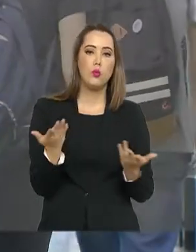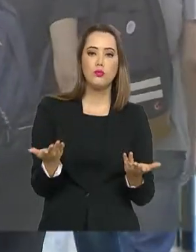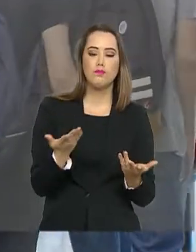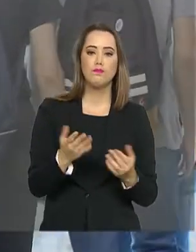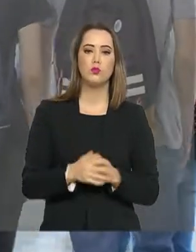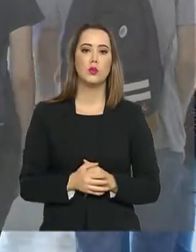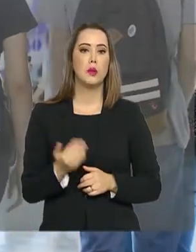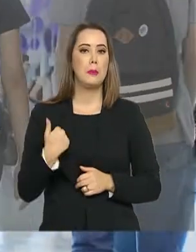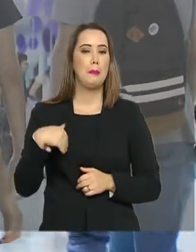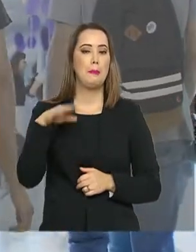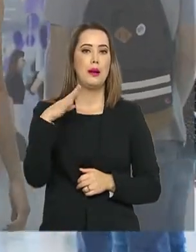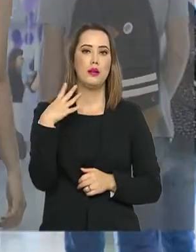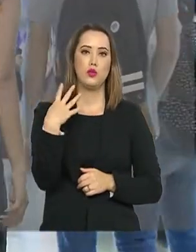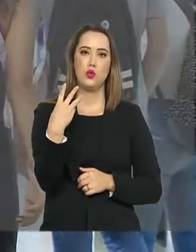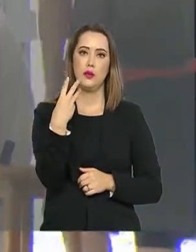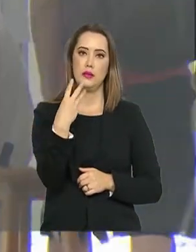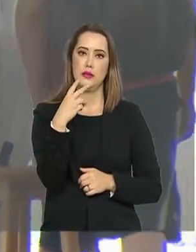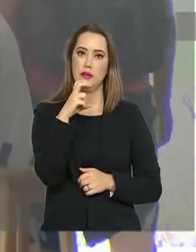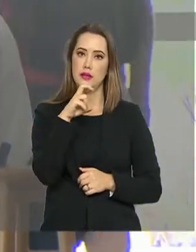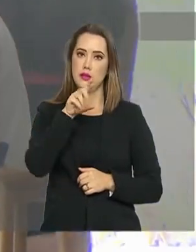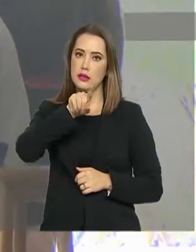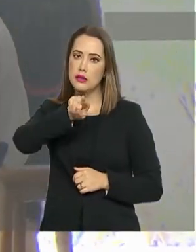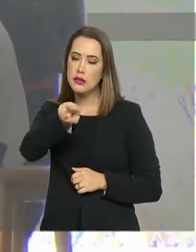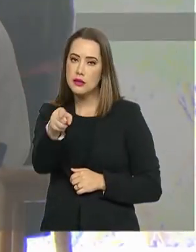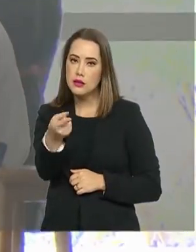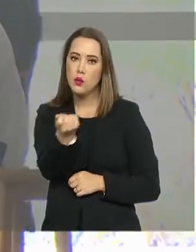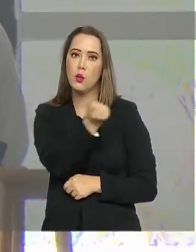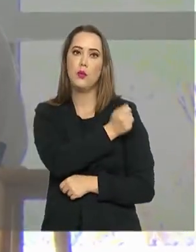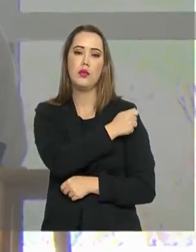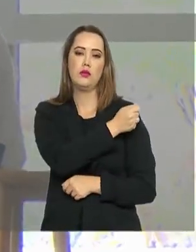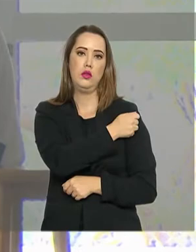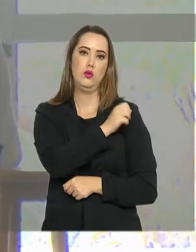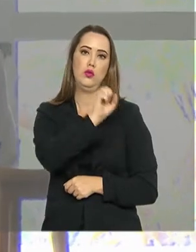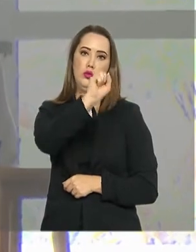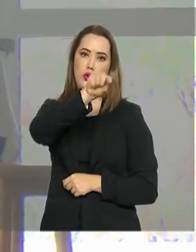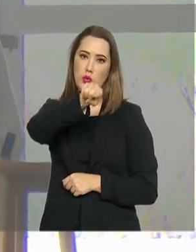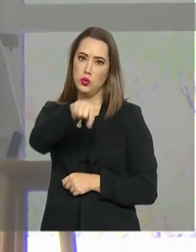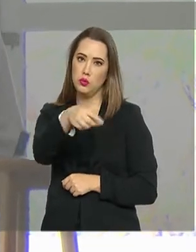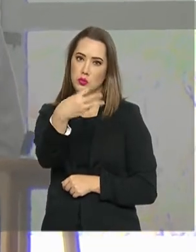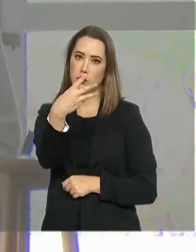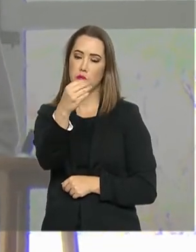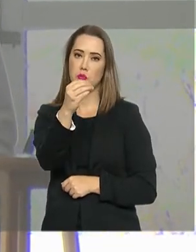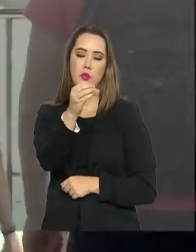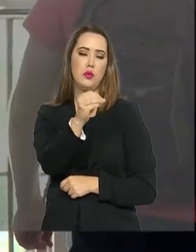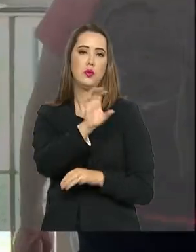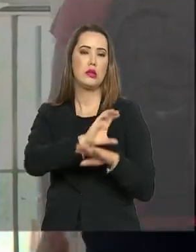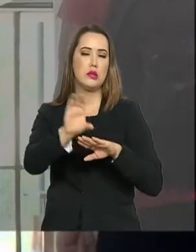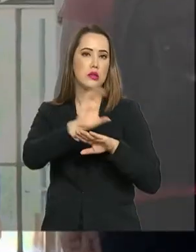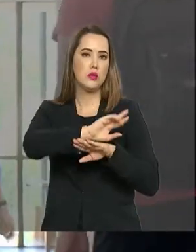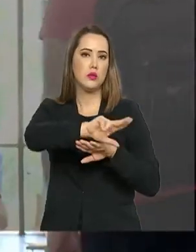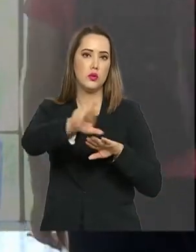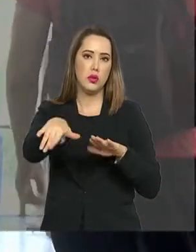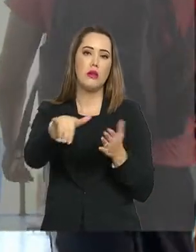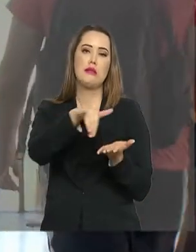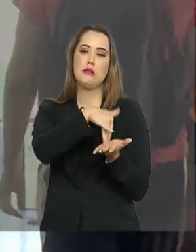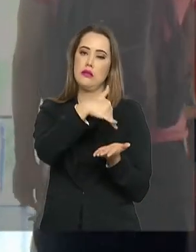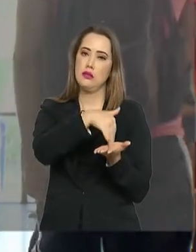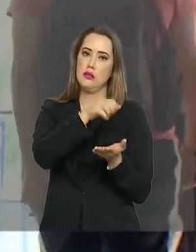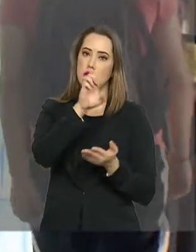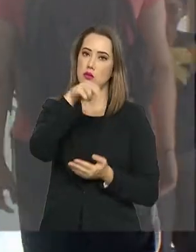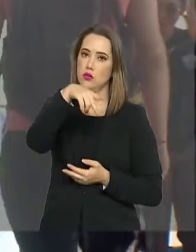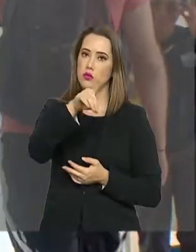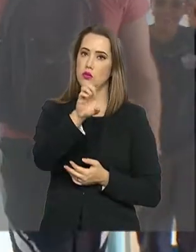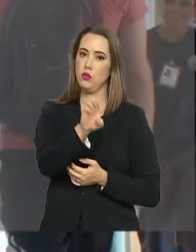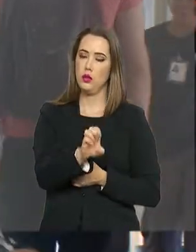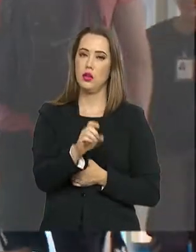435 mil alunos de 8.300 cursos estão inscritos no ENAD. Este ano, o exame é